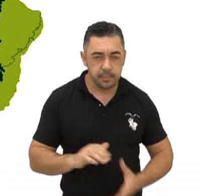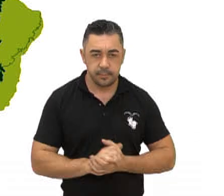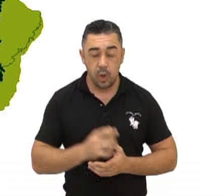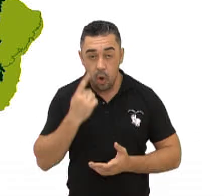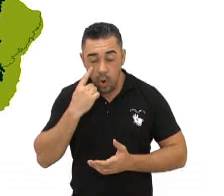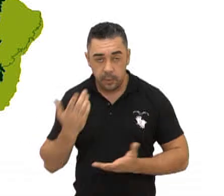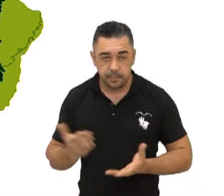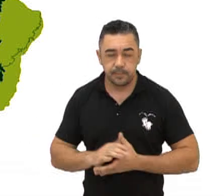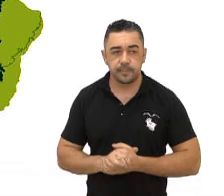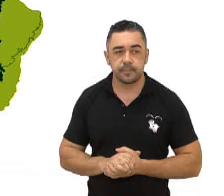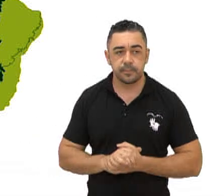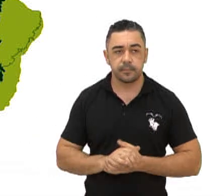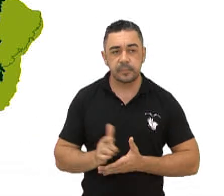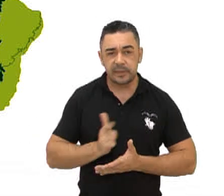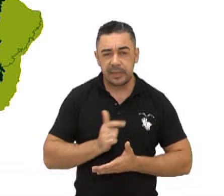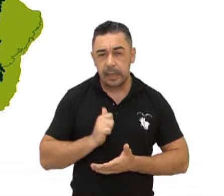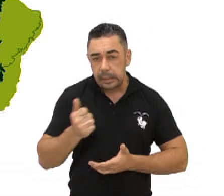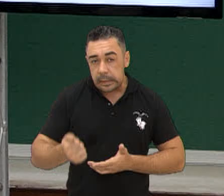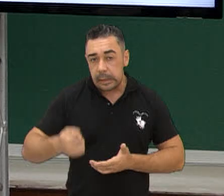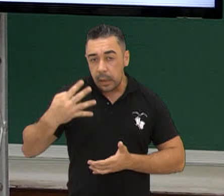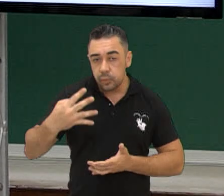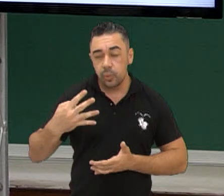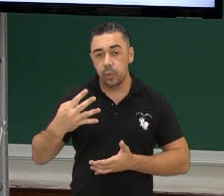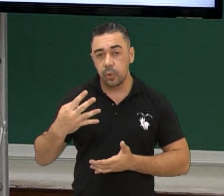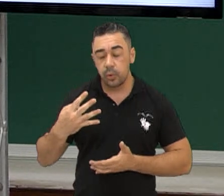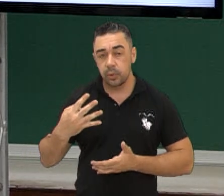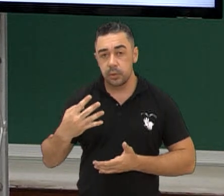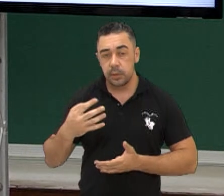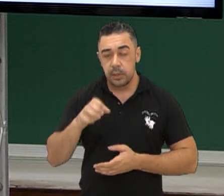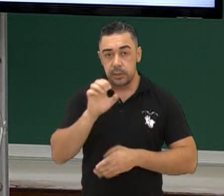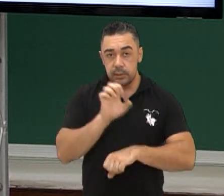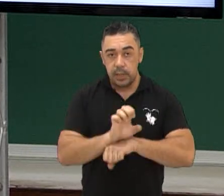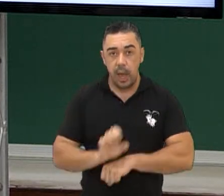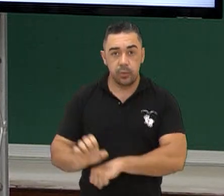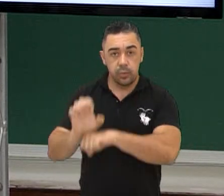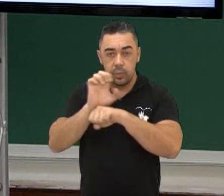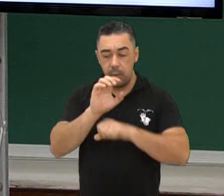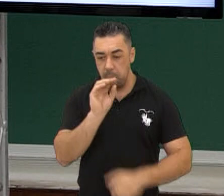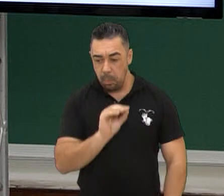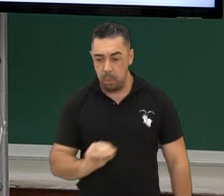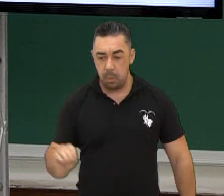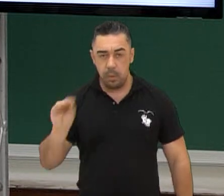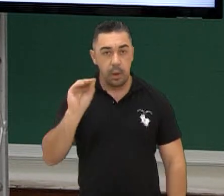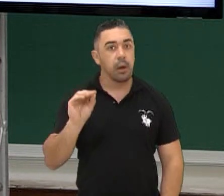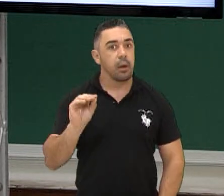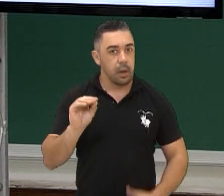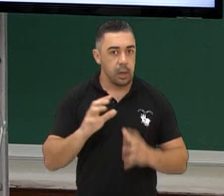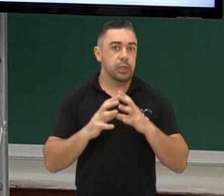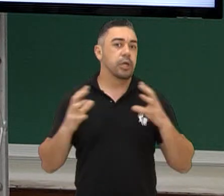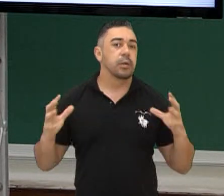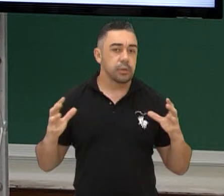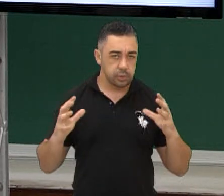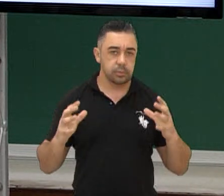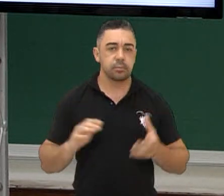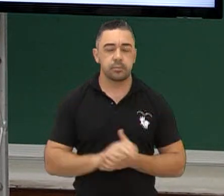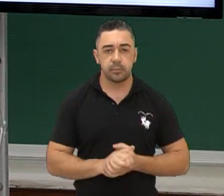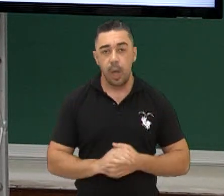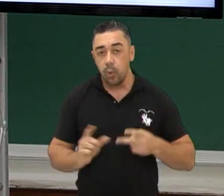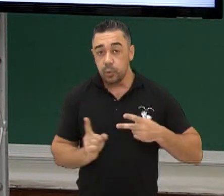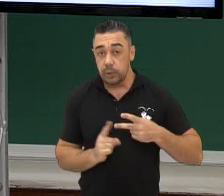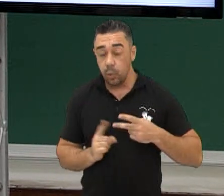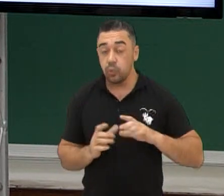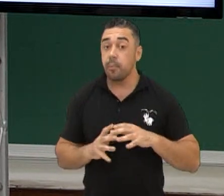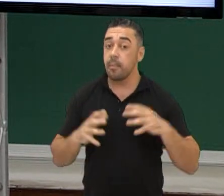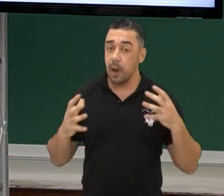só. Tem 14 estados, esse bioma passa por 14 estados, então ele é um bioma grande, né? Está dizendo aqui que é o segundo maior